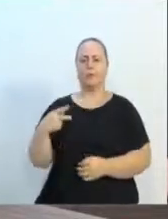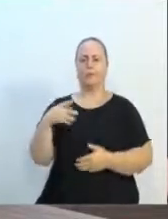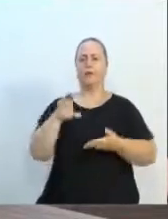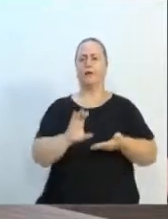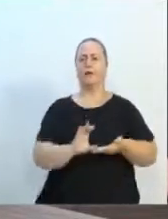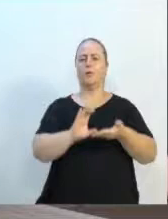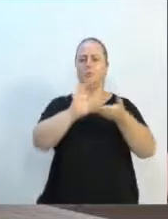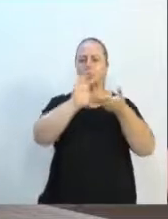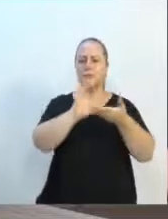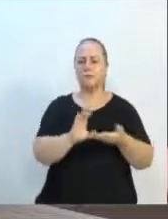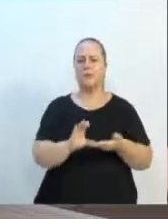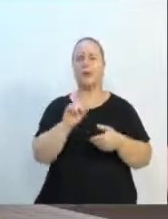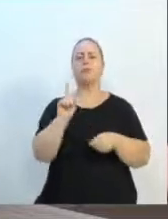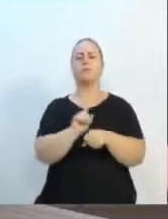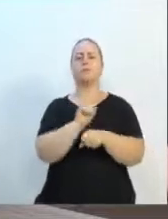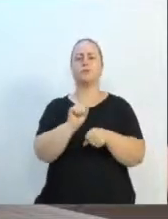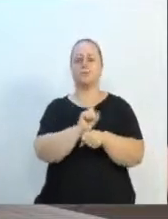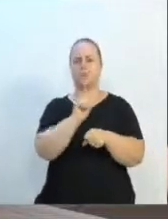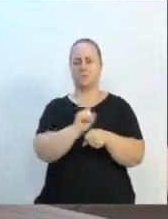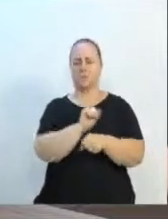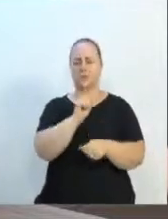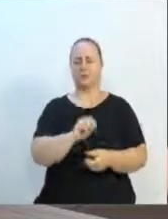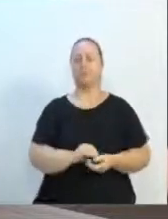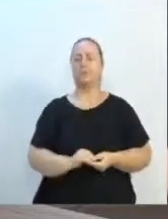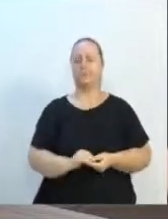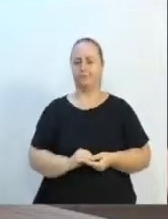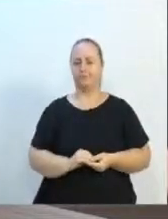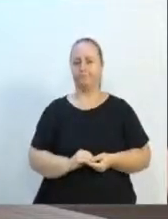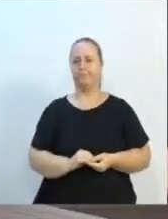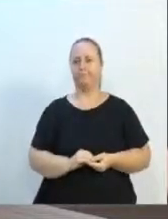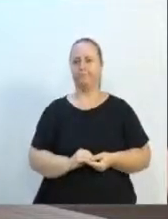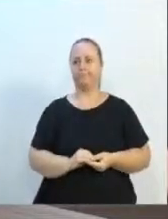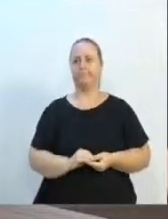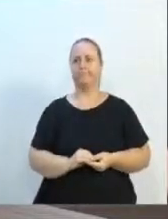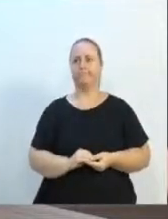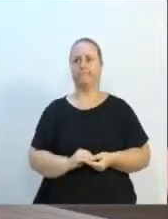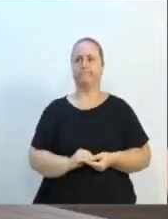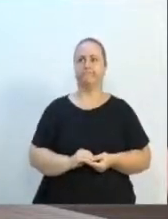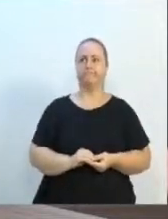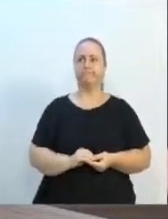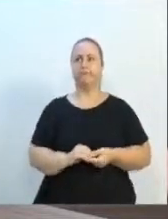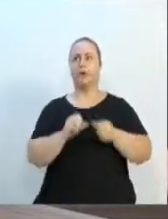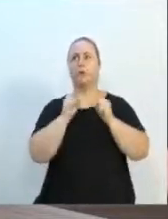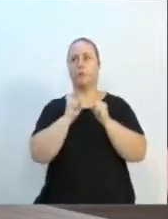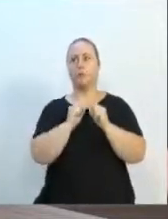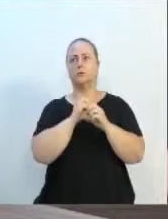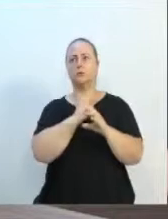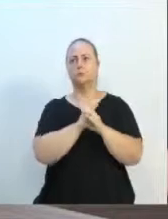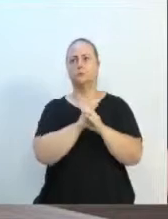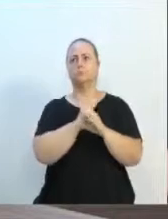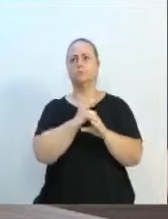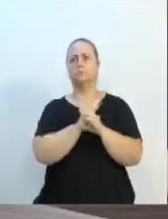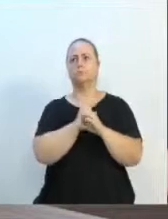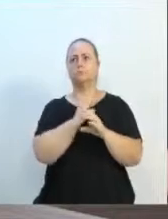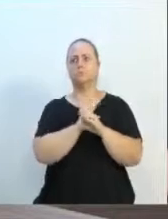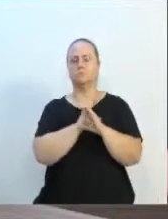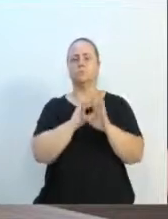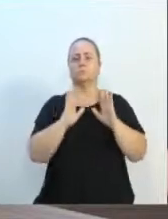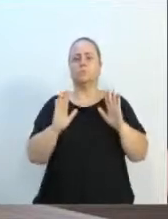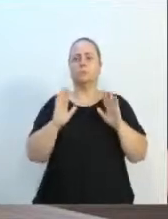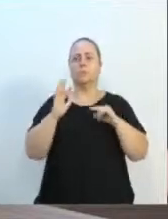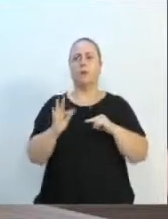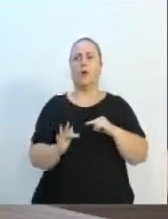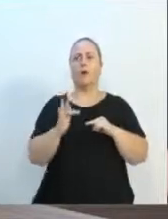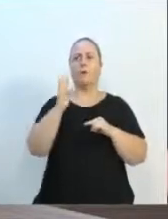e com o gestor da instituição. Então, talvez haja esse equívoco realmente. Futuramente, tenho certeza que